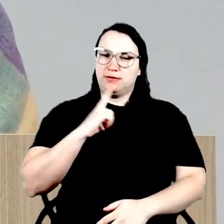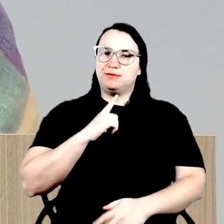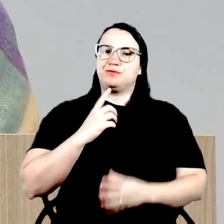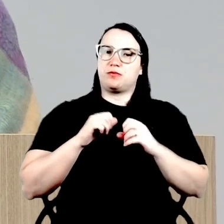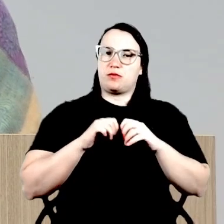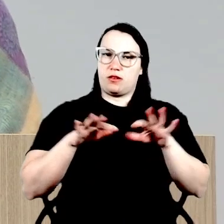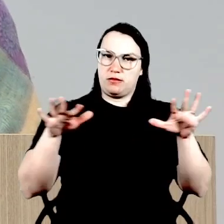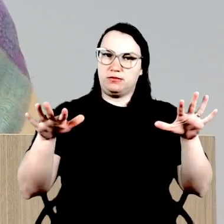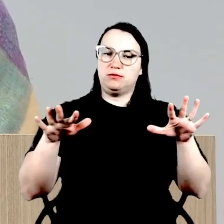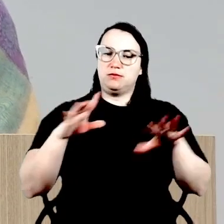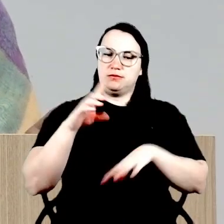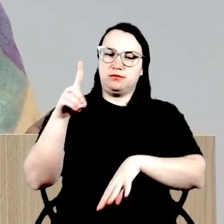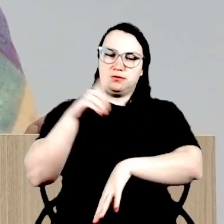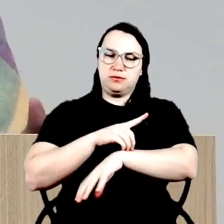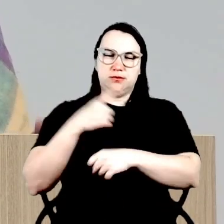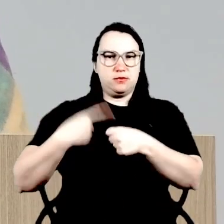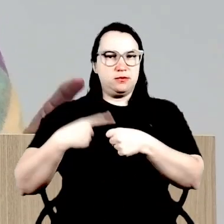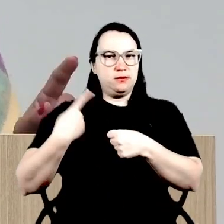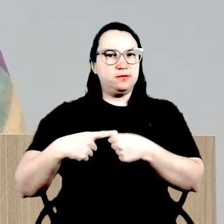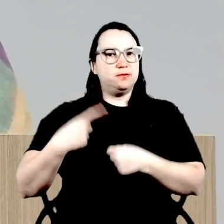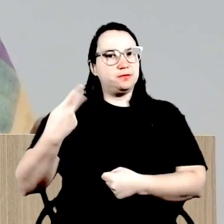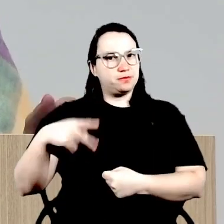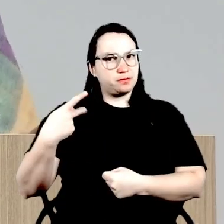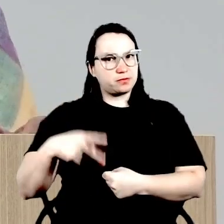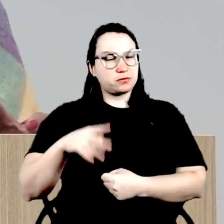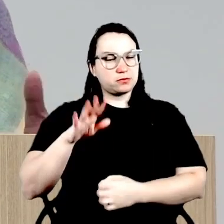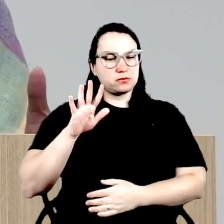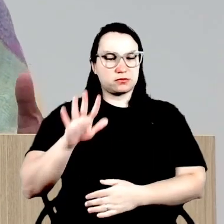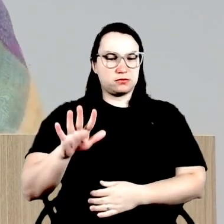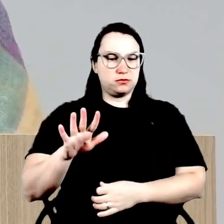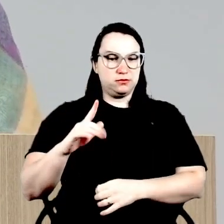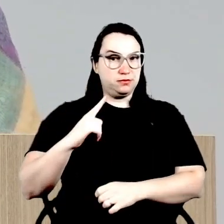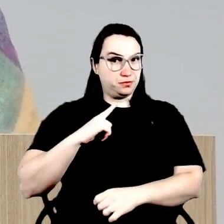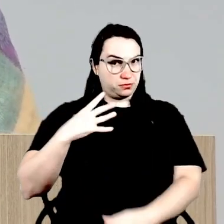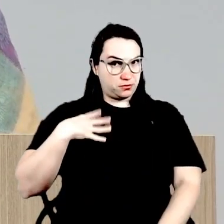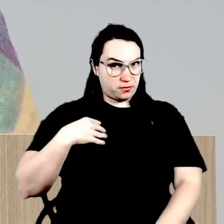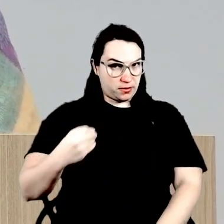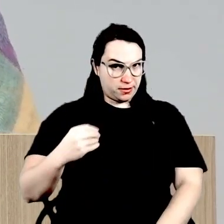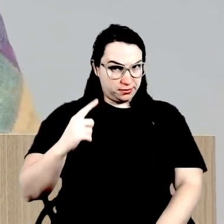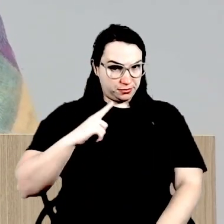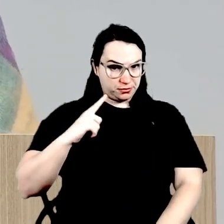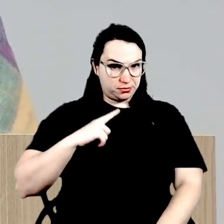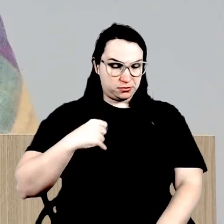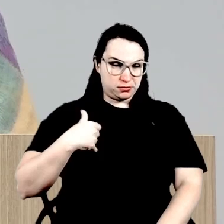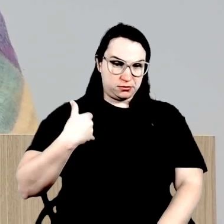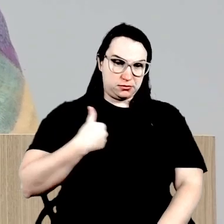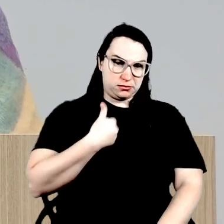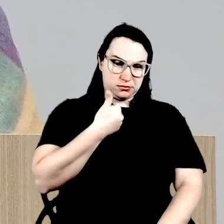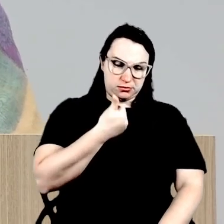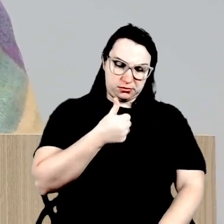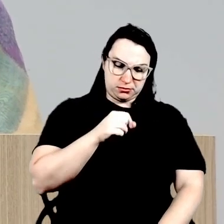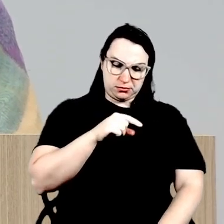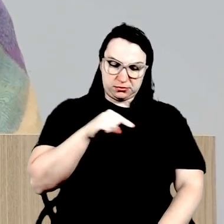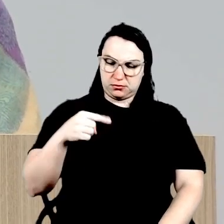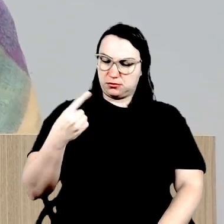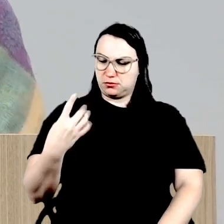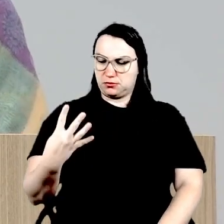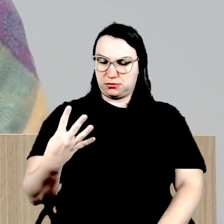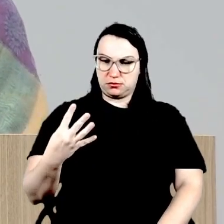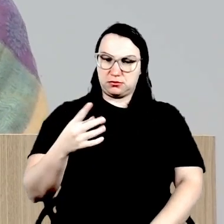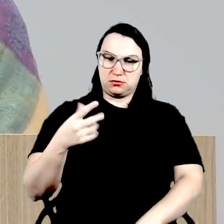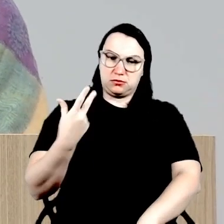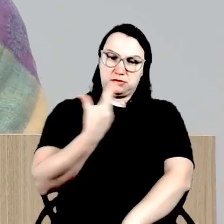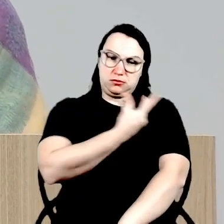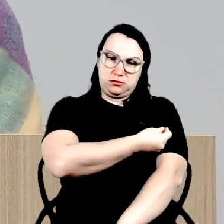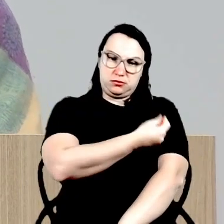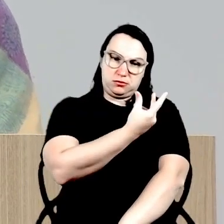de dengue no nosso município. Porém, você que tem filhos de 10 a 14 anos, a vacinação de dengue já está